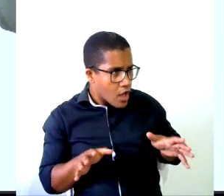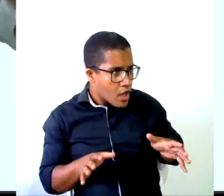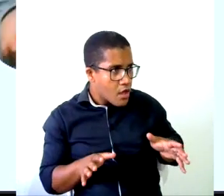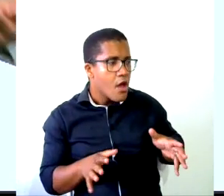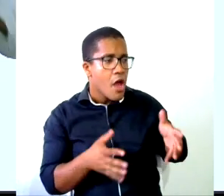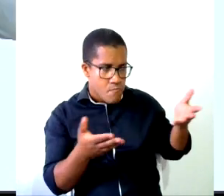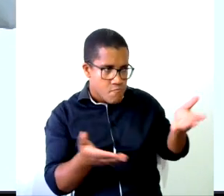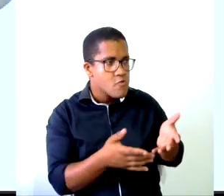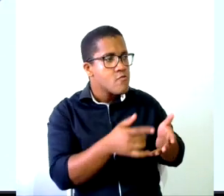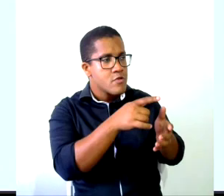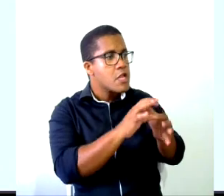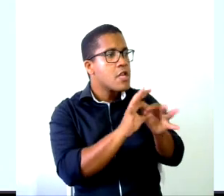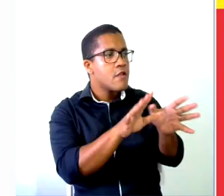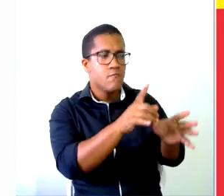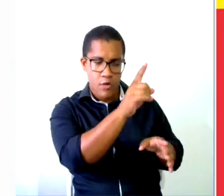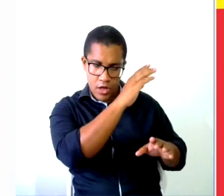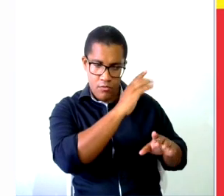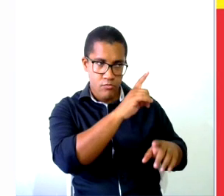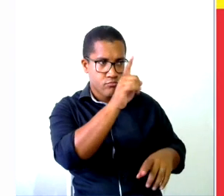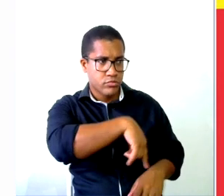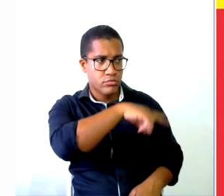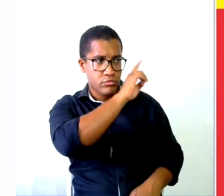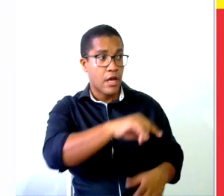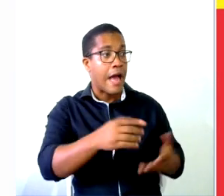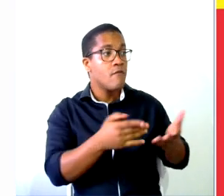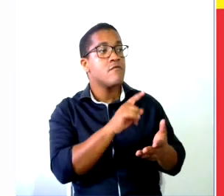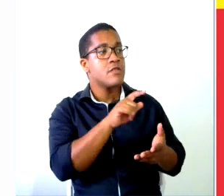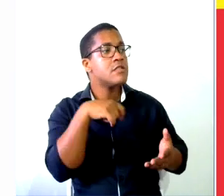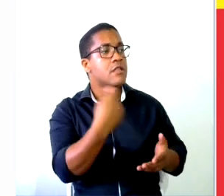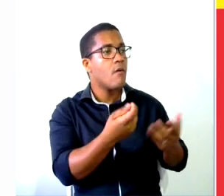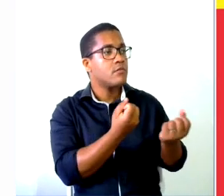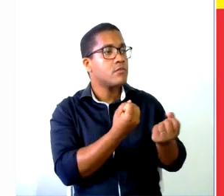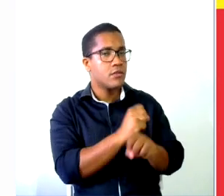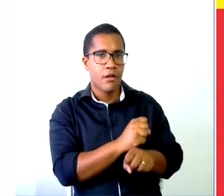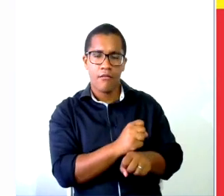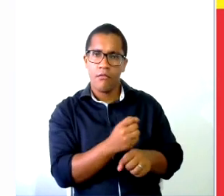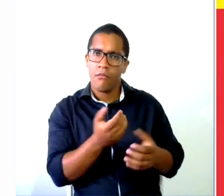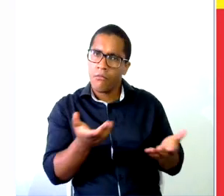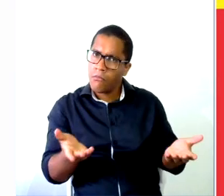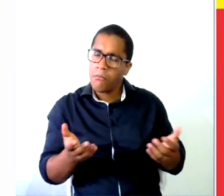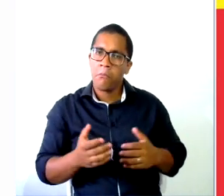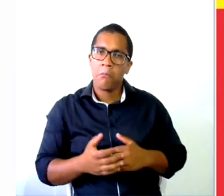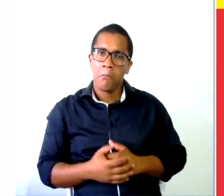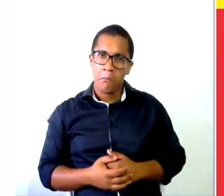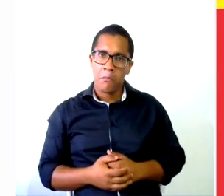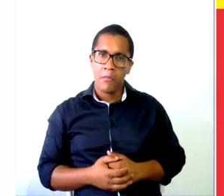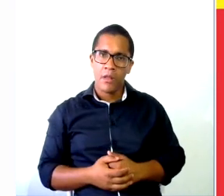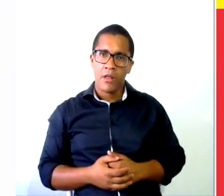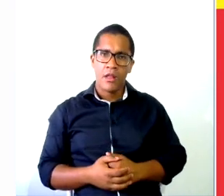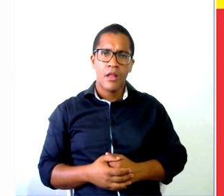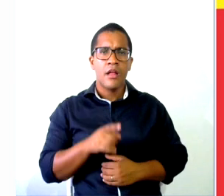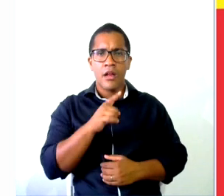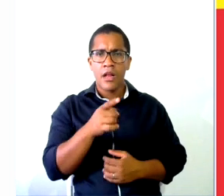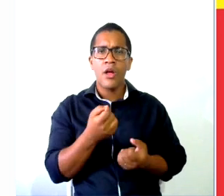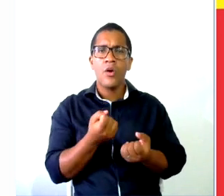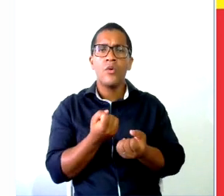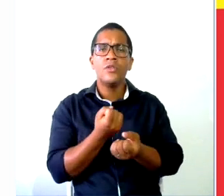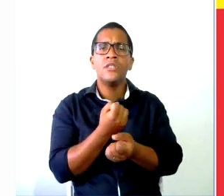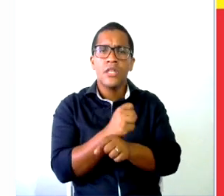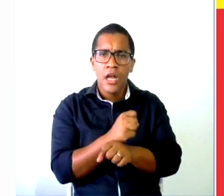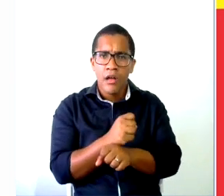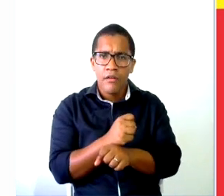à condição anterior. Então, era permitido aos escravos entrar